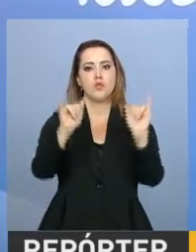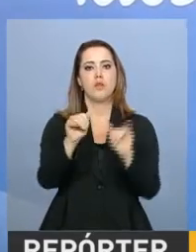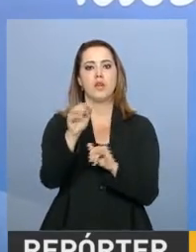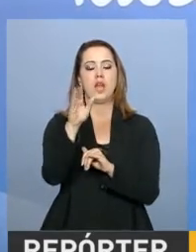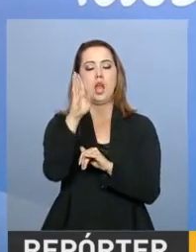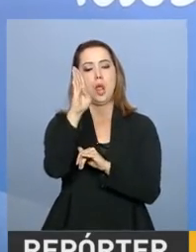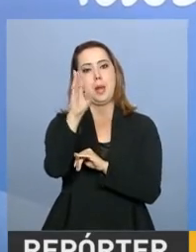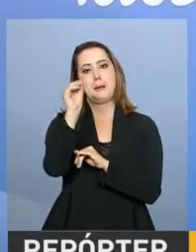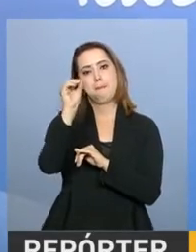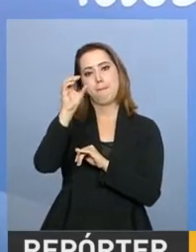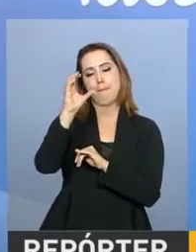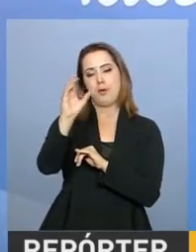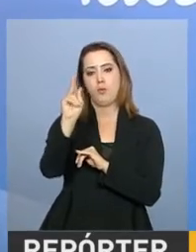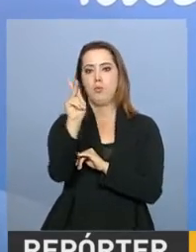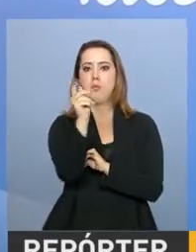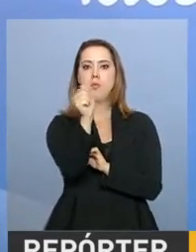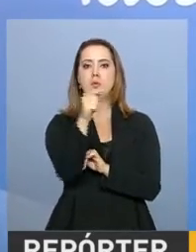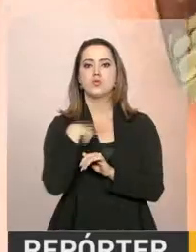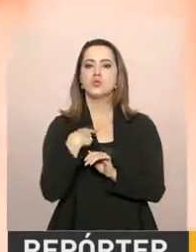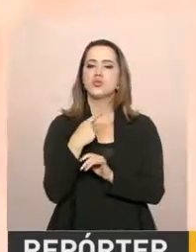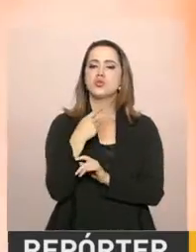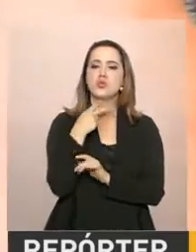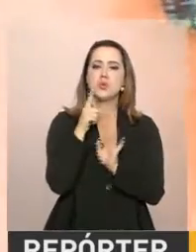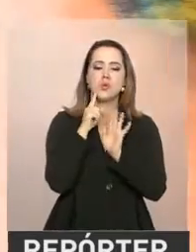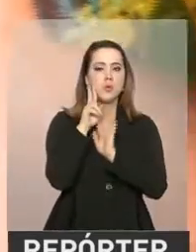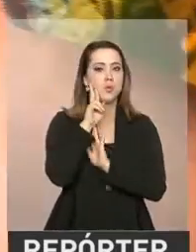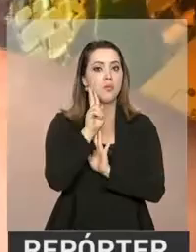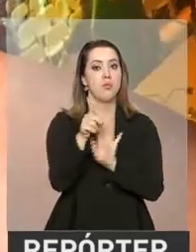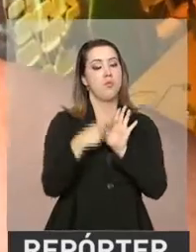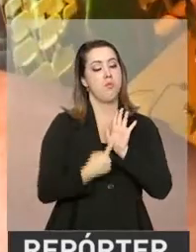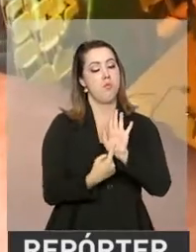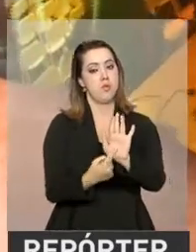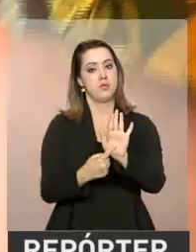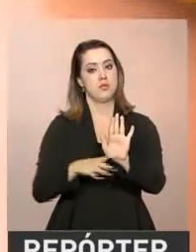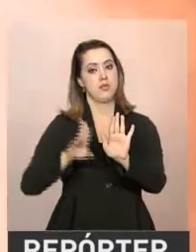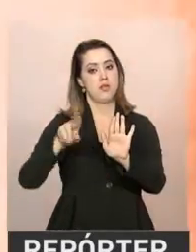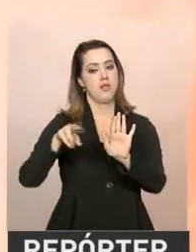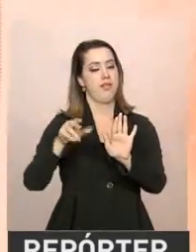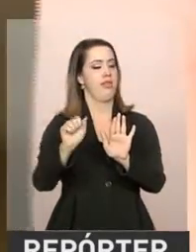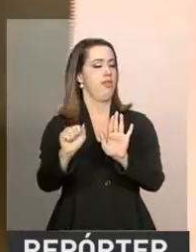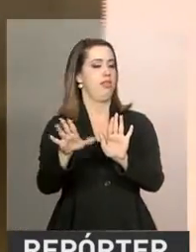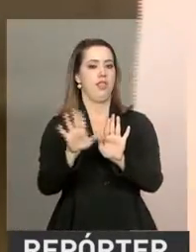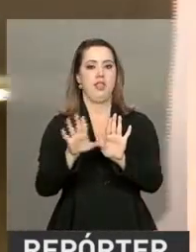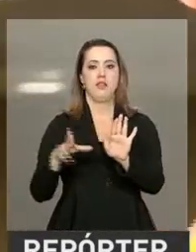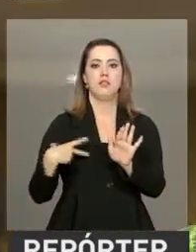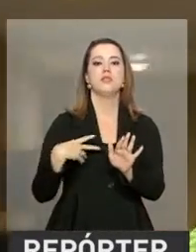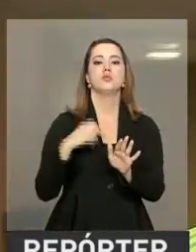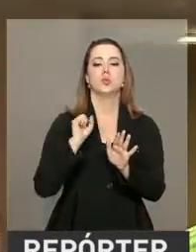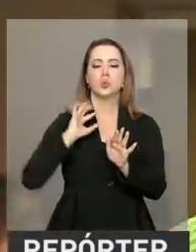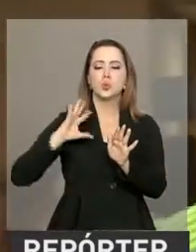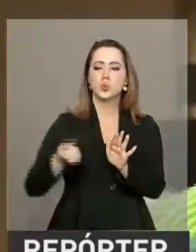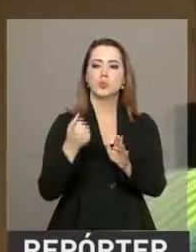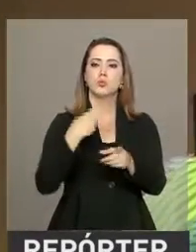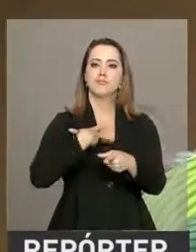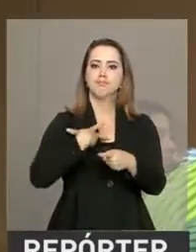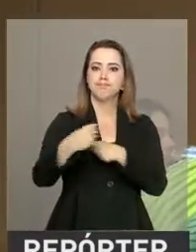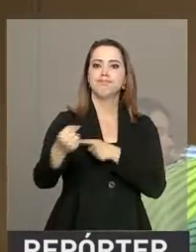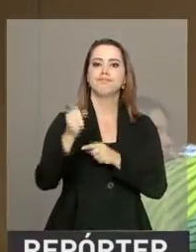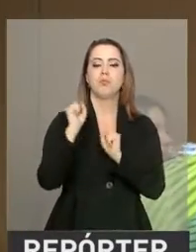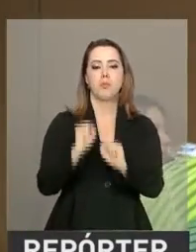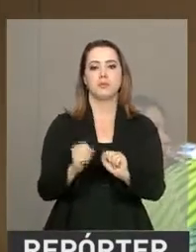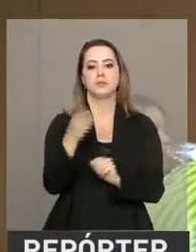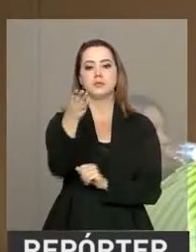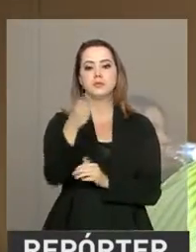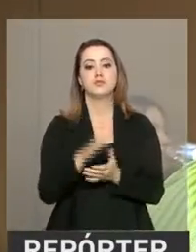para o pessoal que nada é impossível. Alessandro da Silva é conhecido por Gigante e nesta segunda-feira ele fez jus